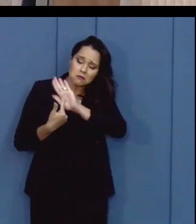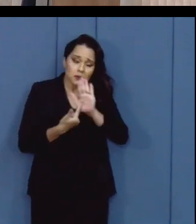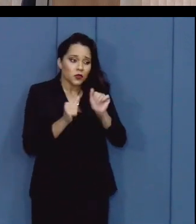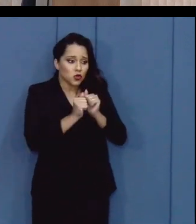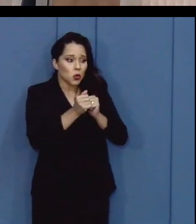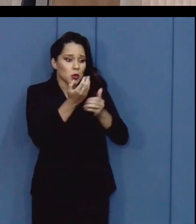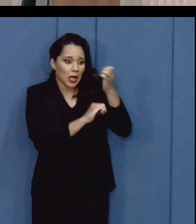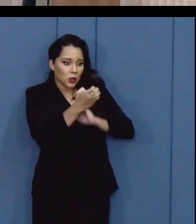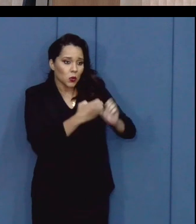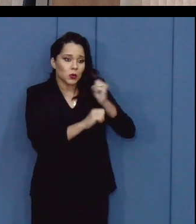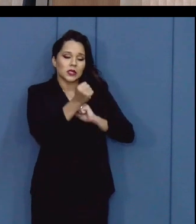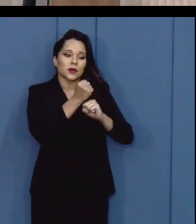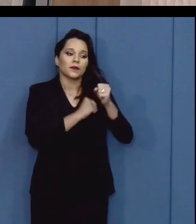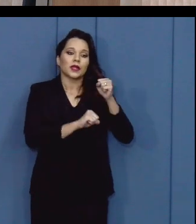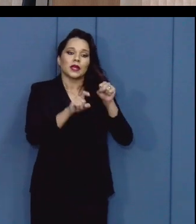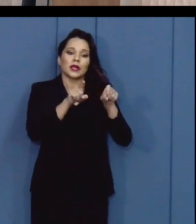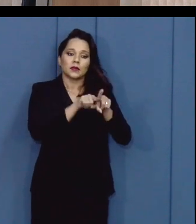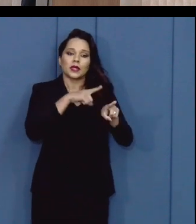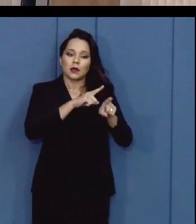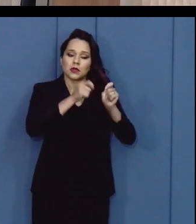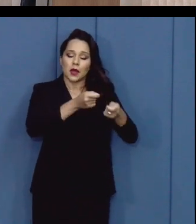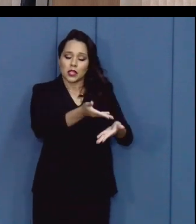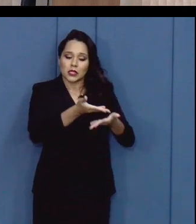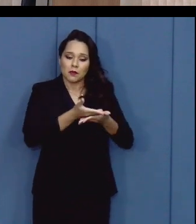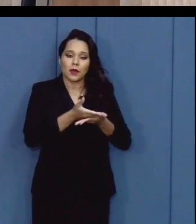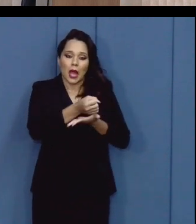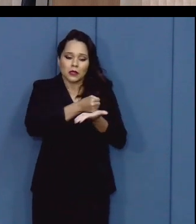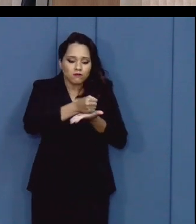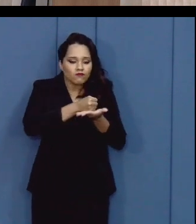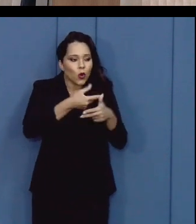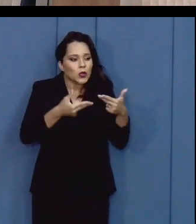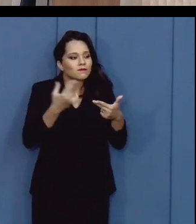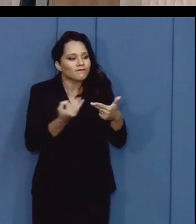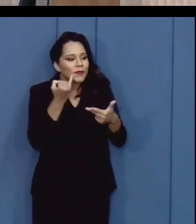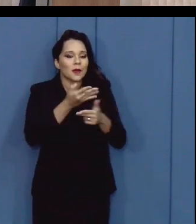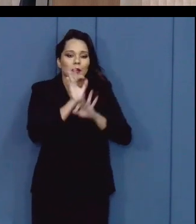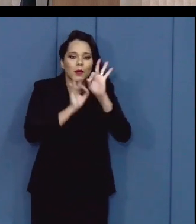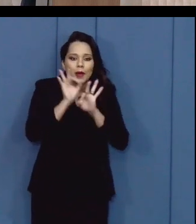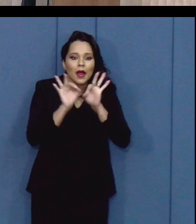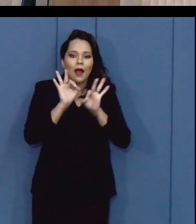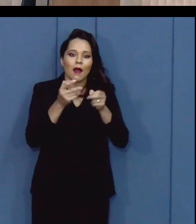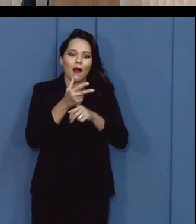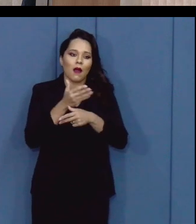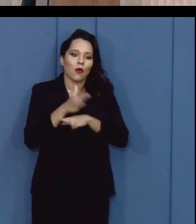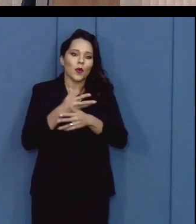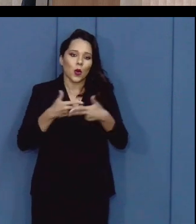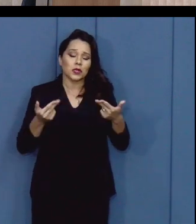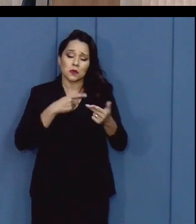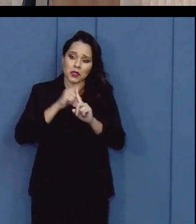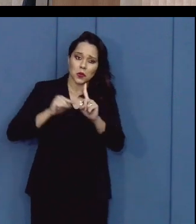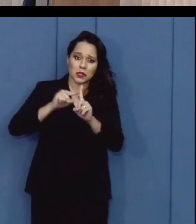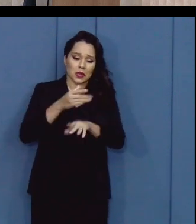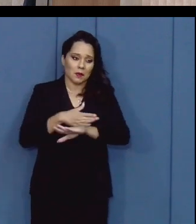da indústria e ter a possibilidade de receber da indústria os insumos necessários para a gente preparar alguma coisa que realmente possa